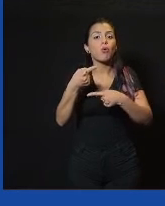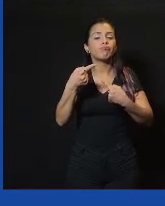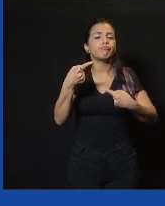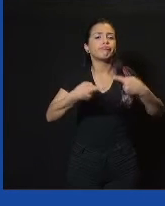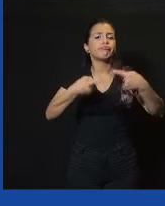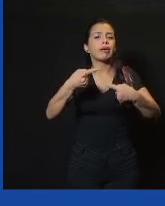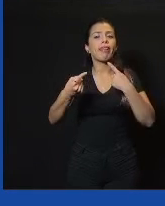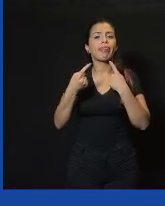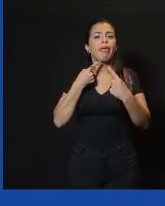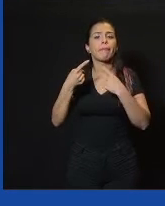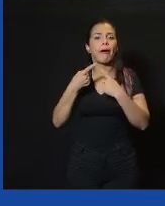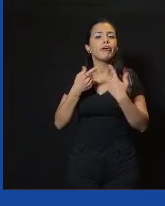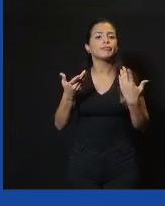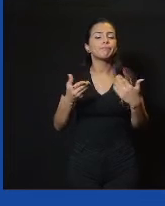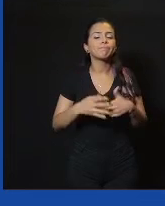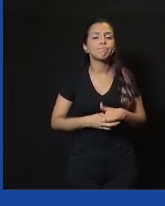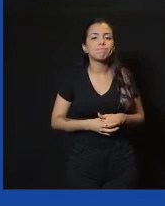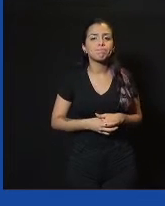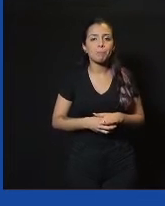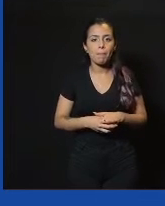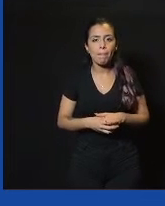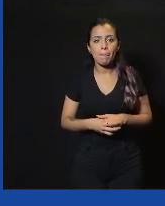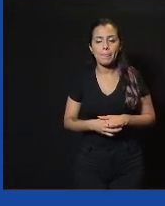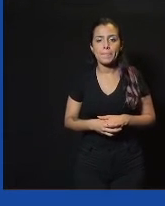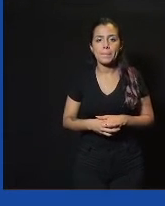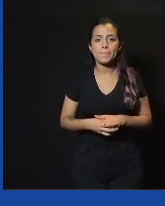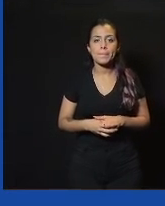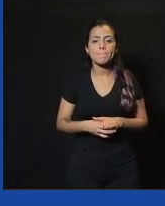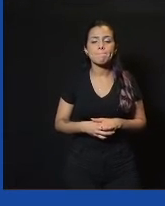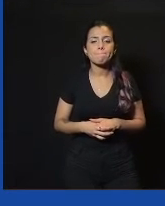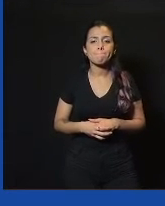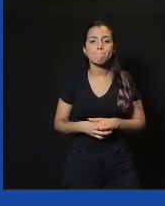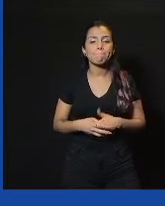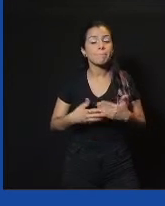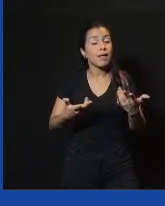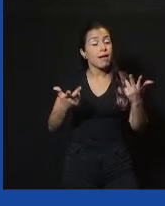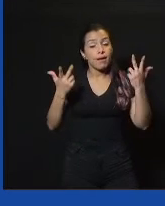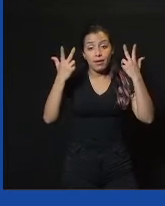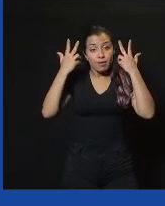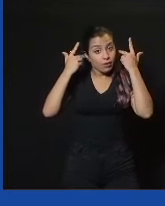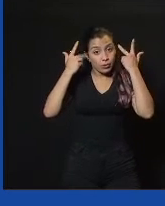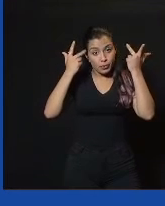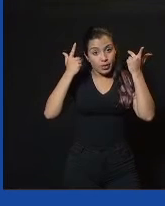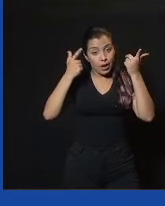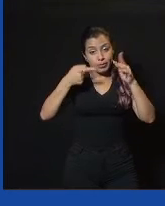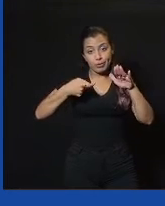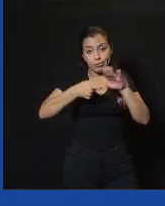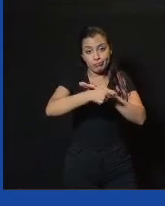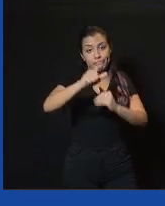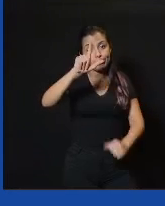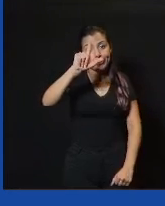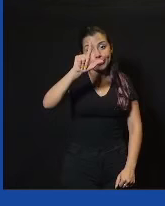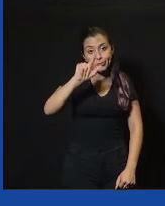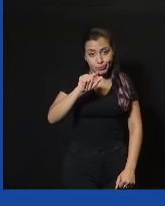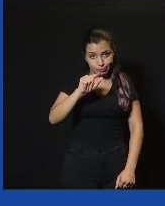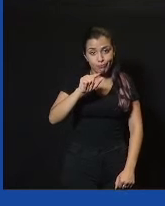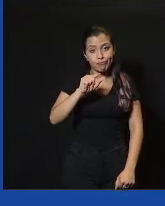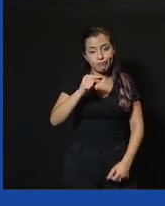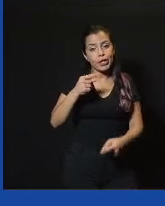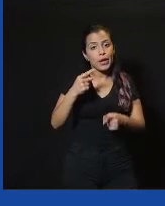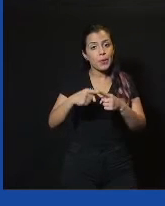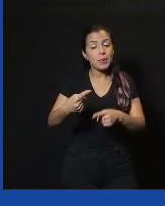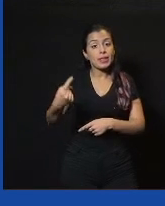Era natural que esses recursos fossem diminuindo, né? A gente estava falando em algo que inicialmente era